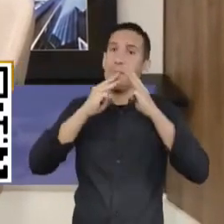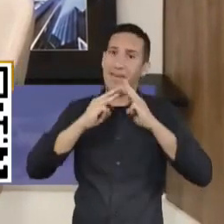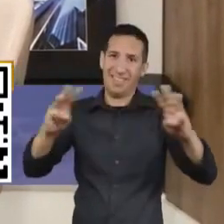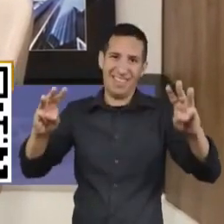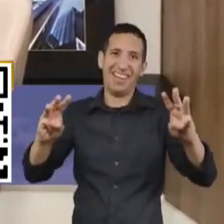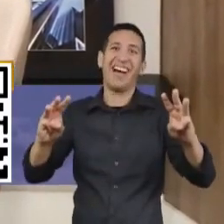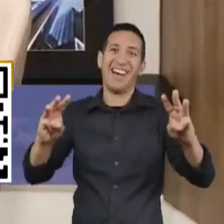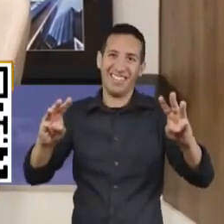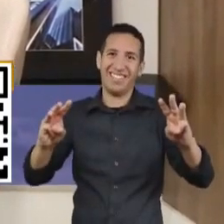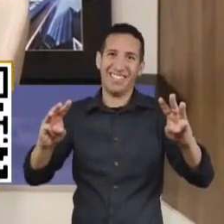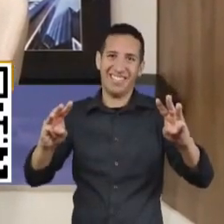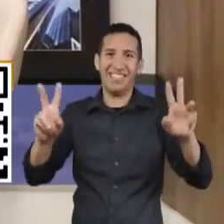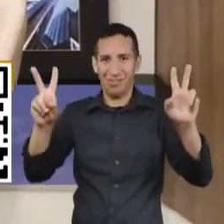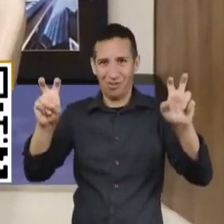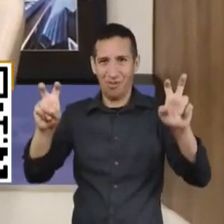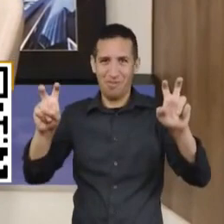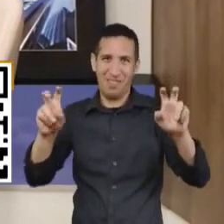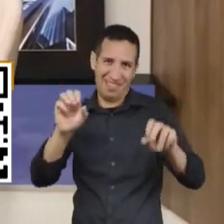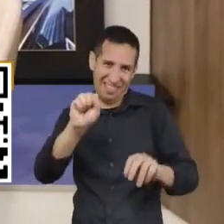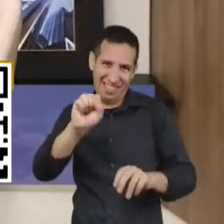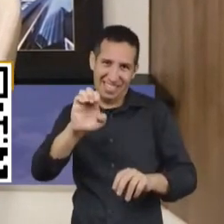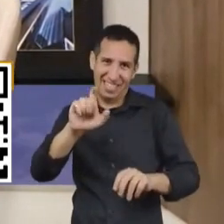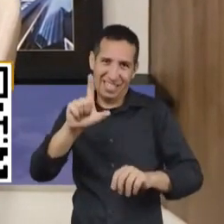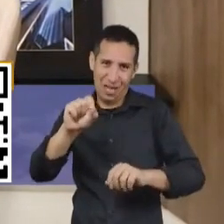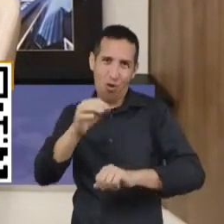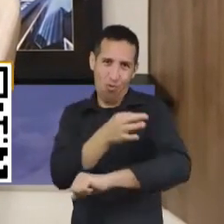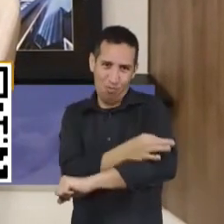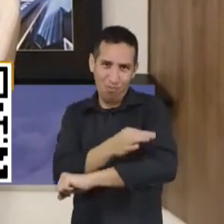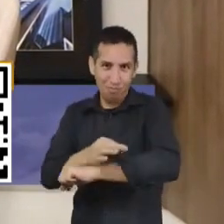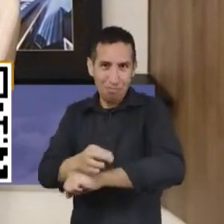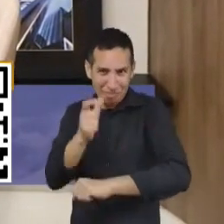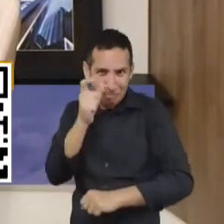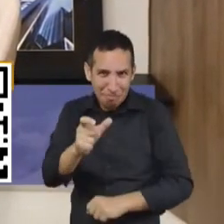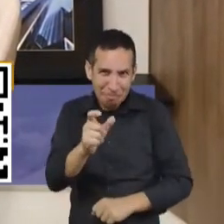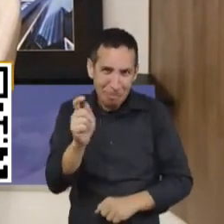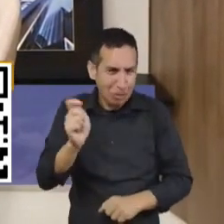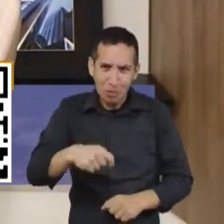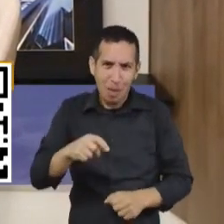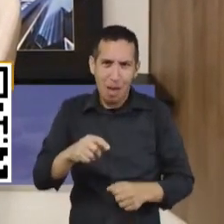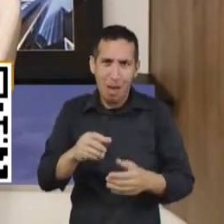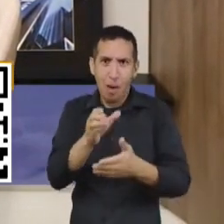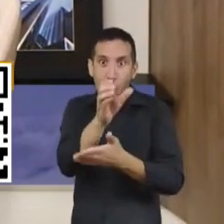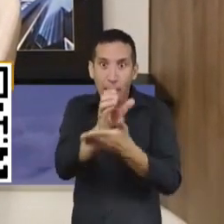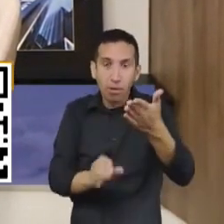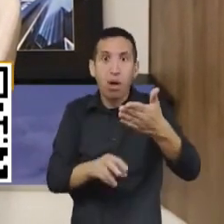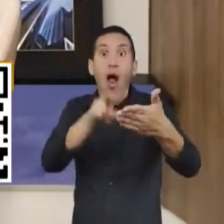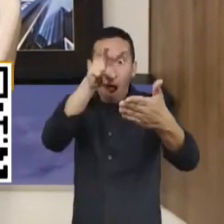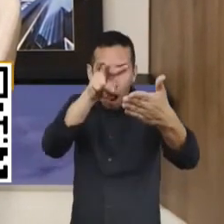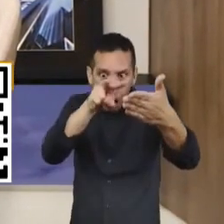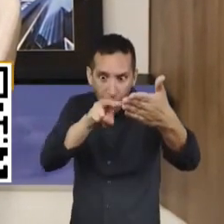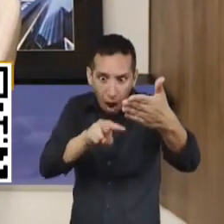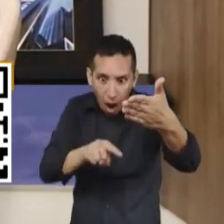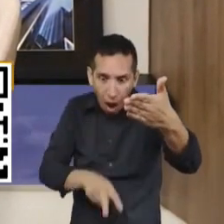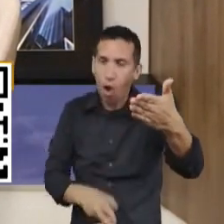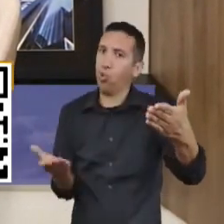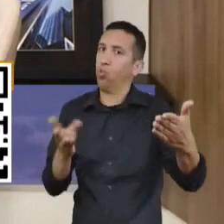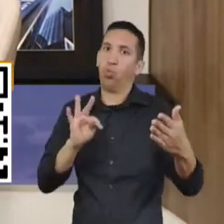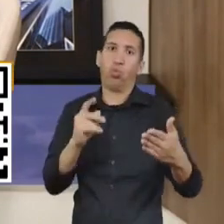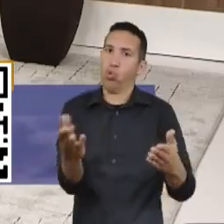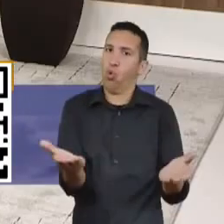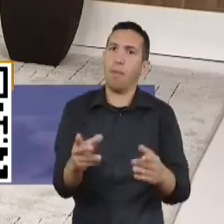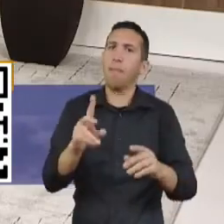desta sequência dos sete selos é interessante nós não vamos poder ler o Capítulo inteiro mas eu vou citando para você